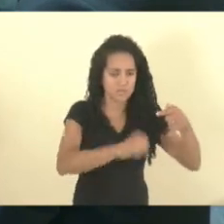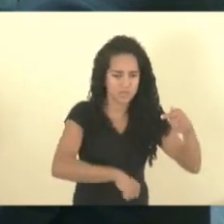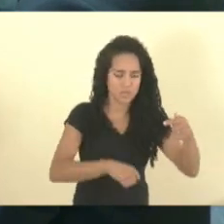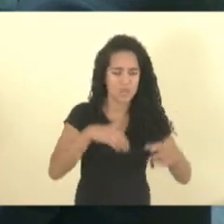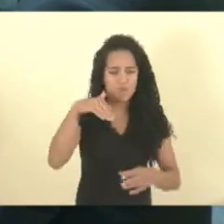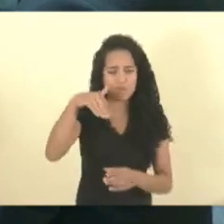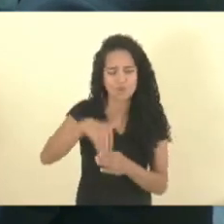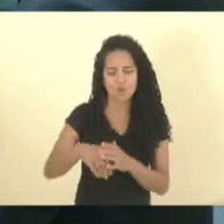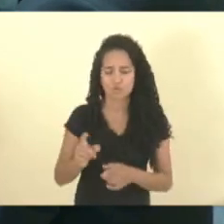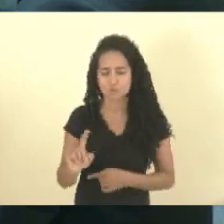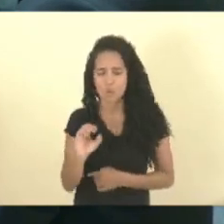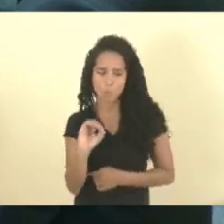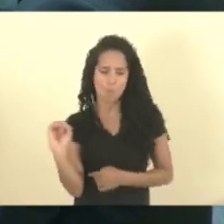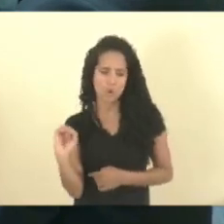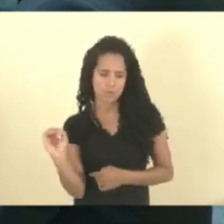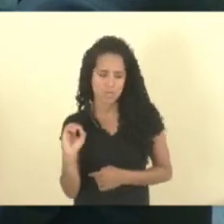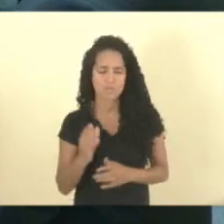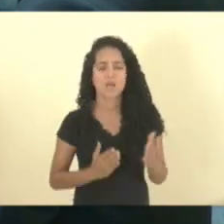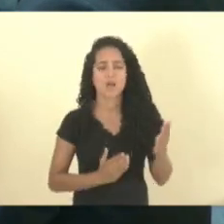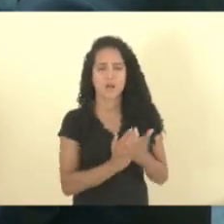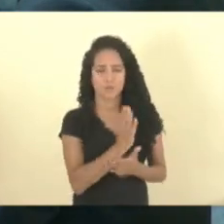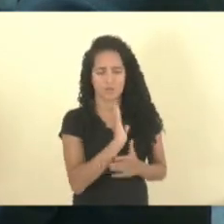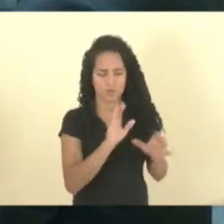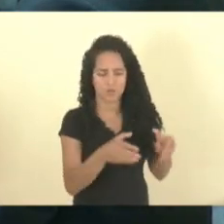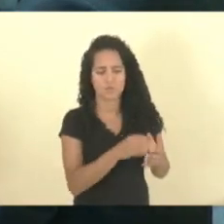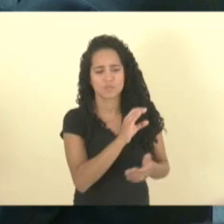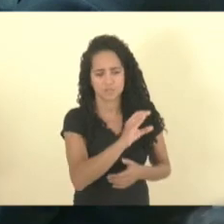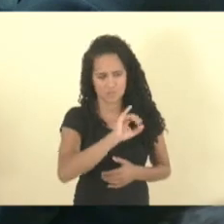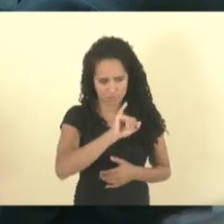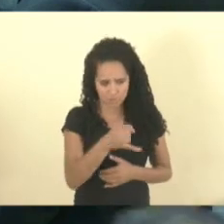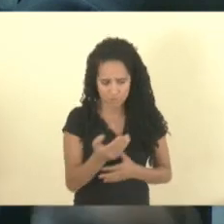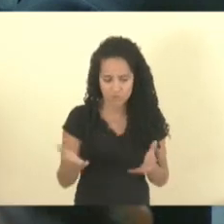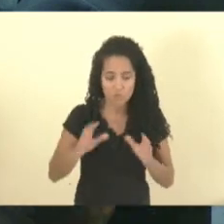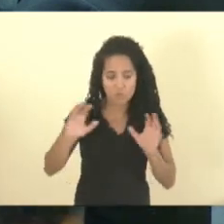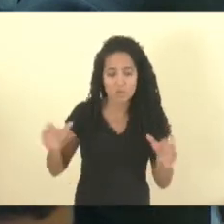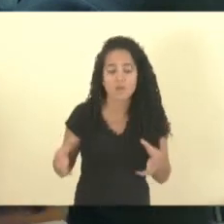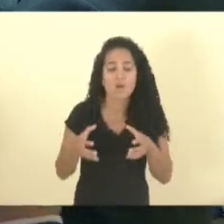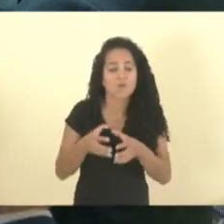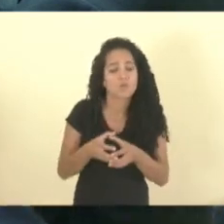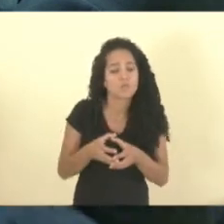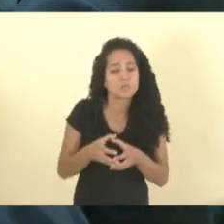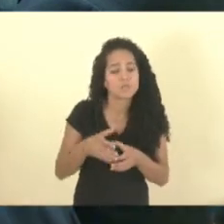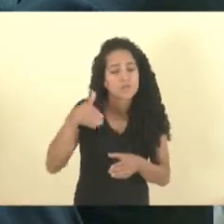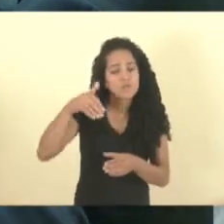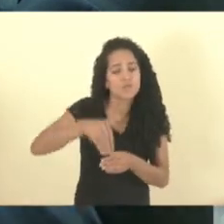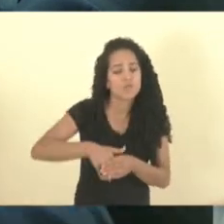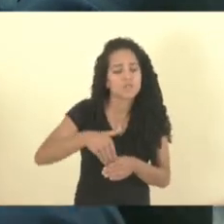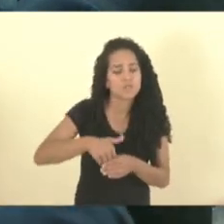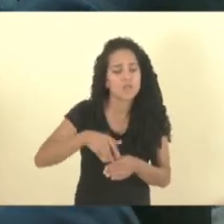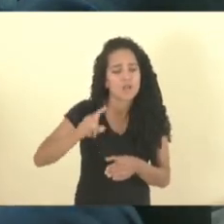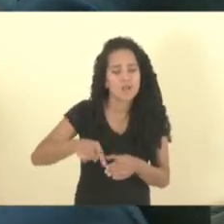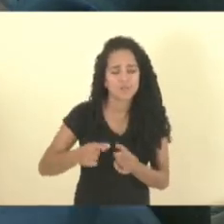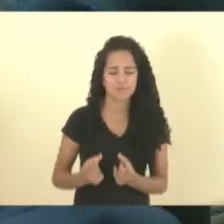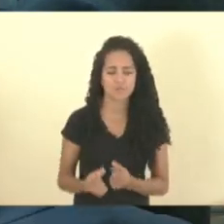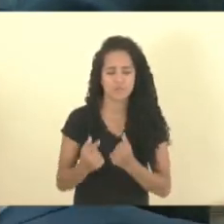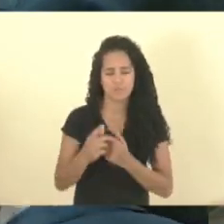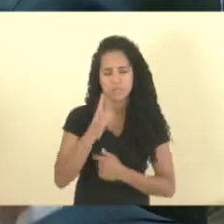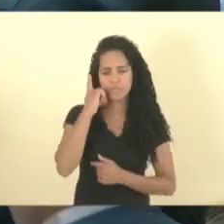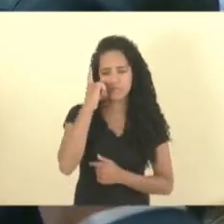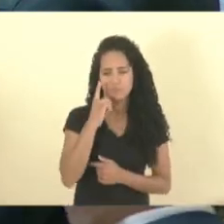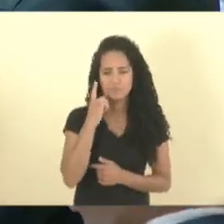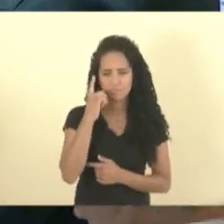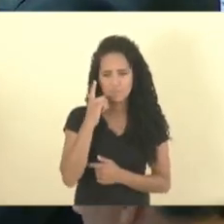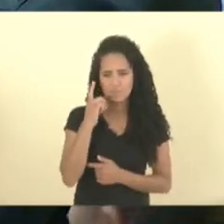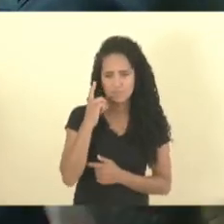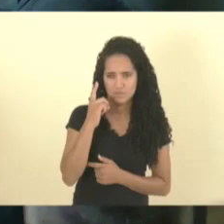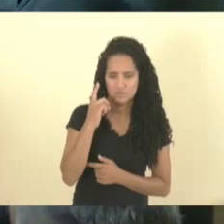na Comissão de Constituição e Justiça. Passo agora a colher os votos na Comissão de Finanças. Deputado Tiago Hoffmann,